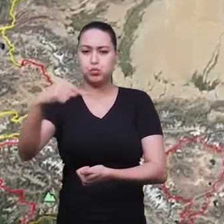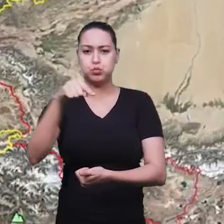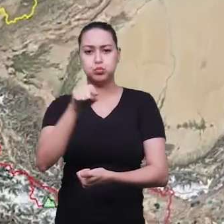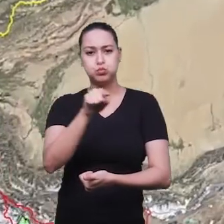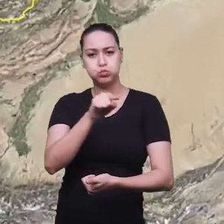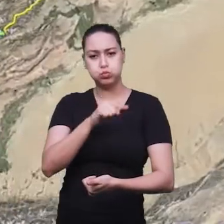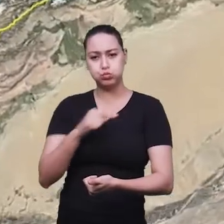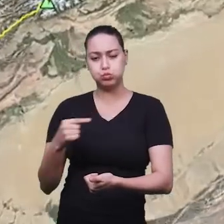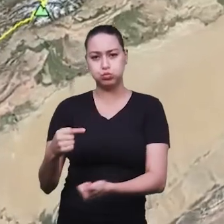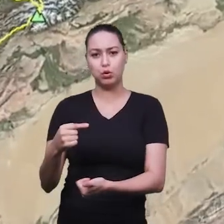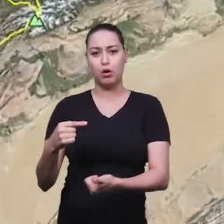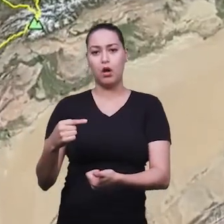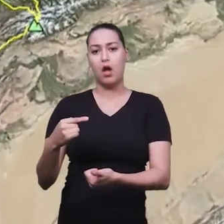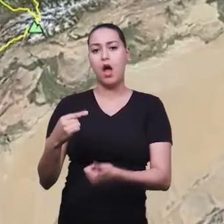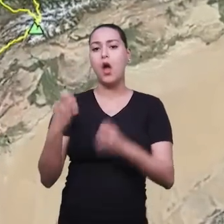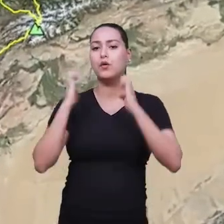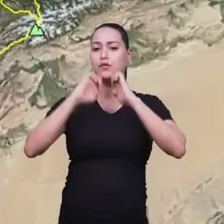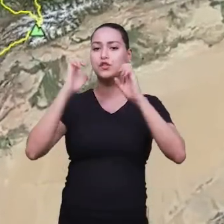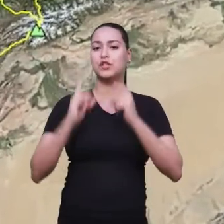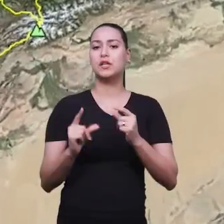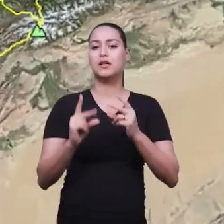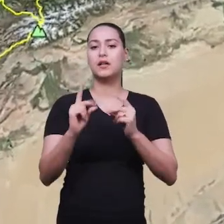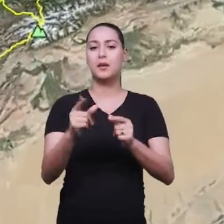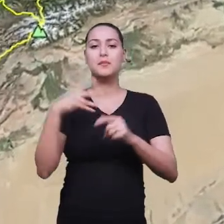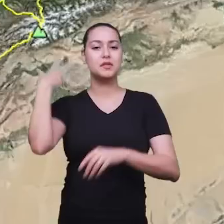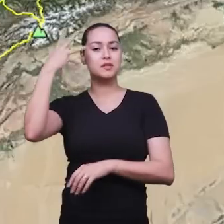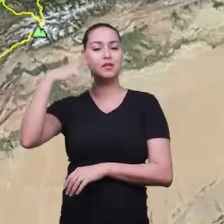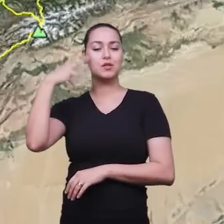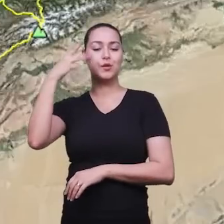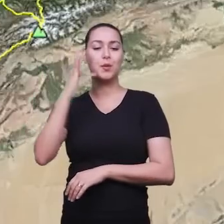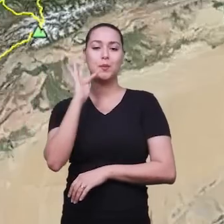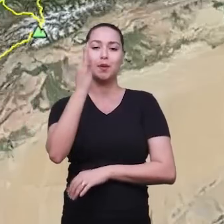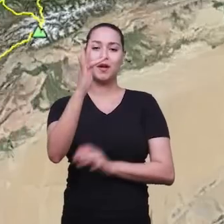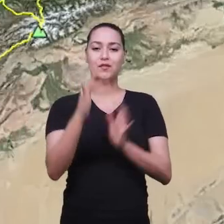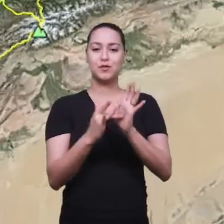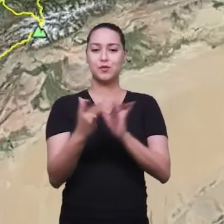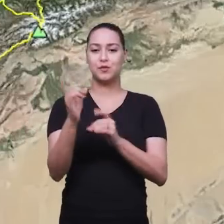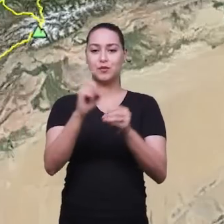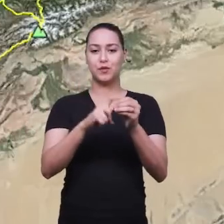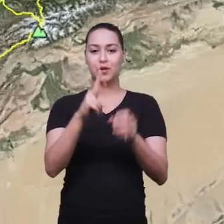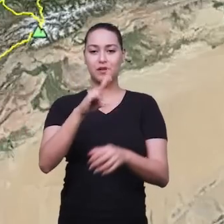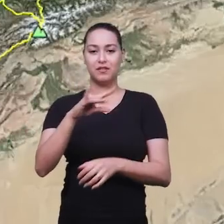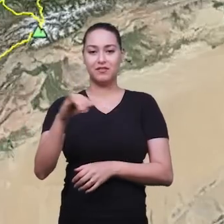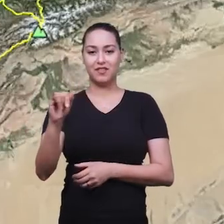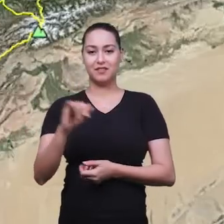pelo Evangelho eterno e pela mensagem da breve volta do Senhor Jesus.